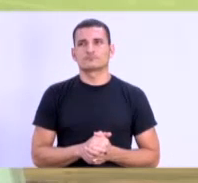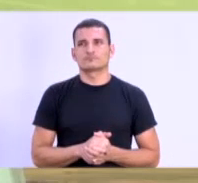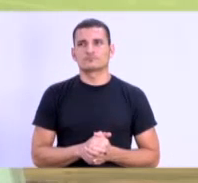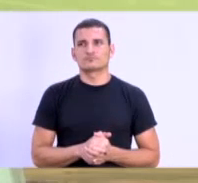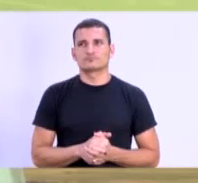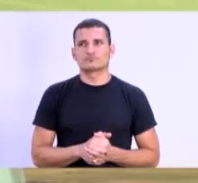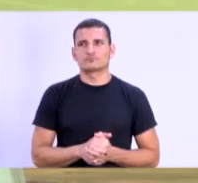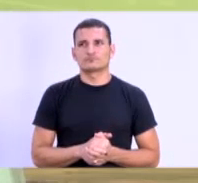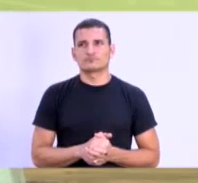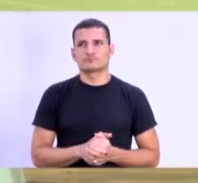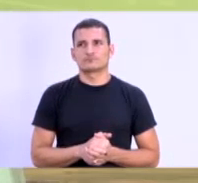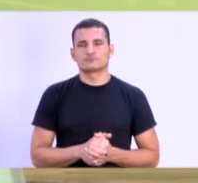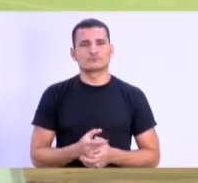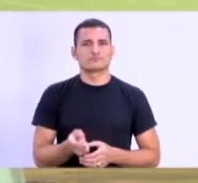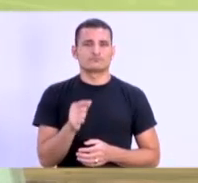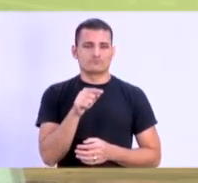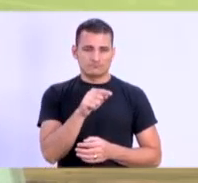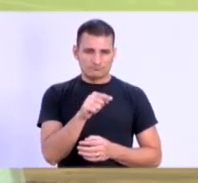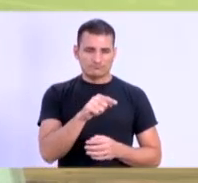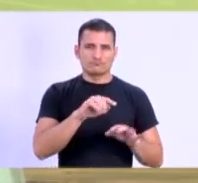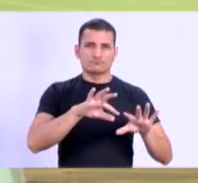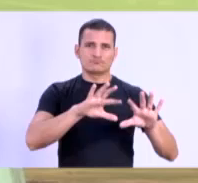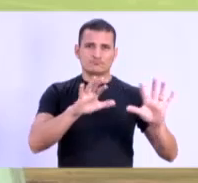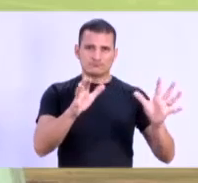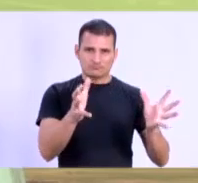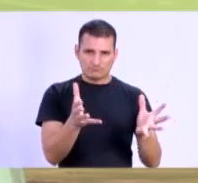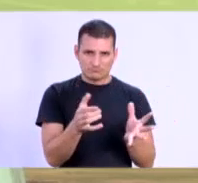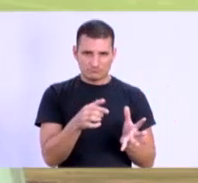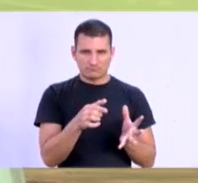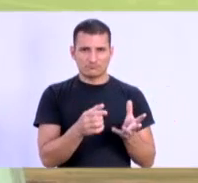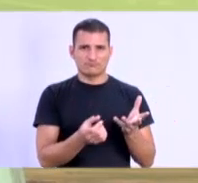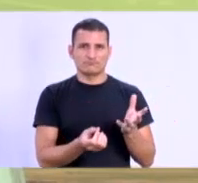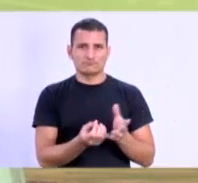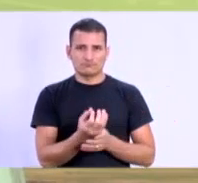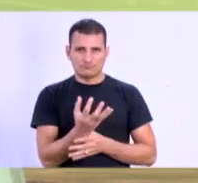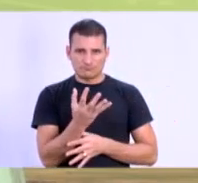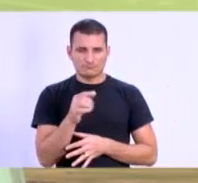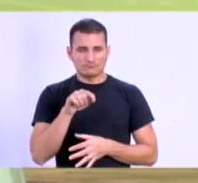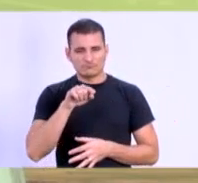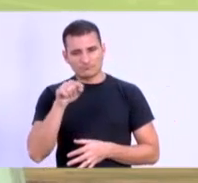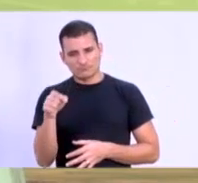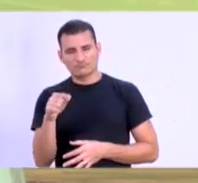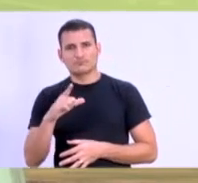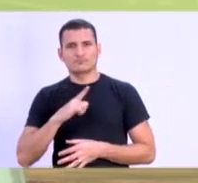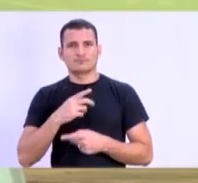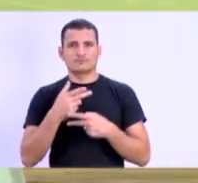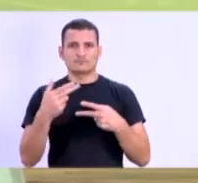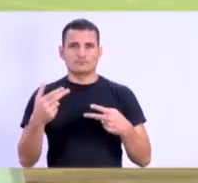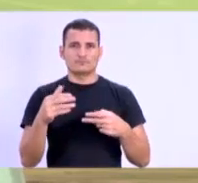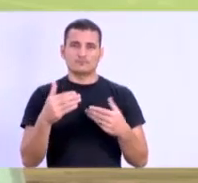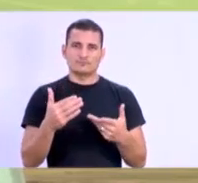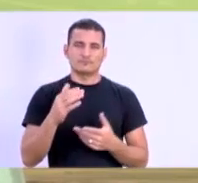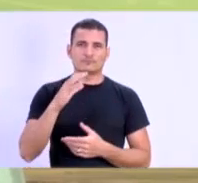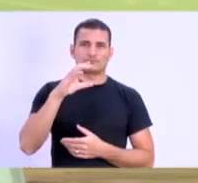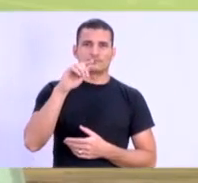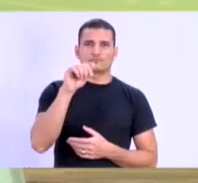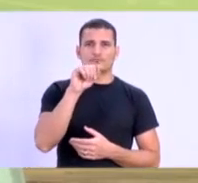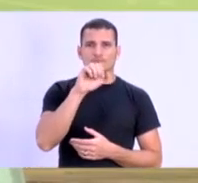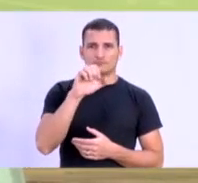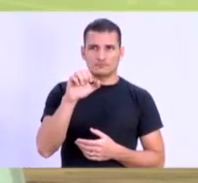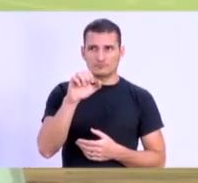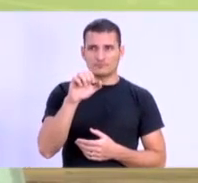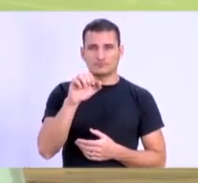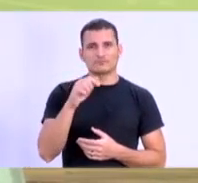algo a partir daquele molde, é que a gente vai ter o objeto, aquele produto. Então, na classe, na parte